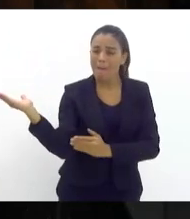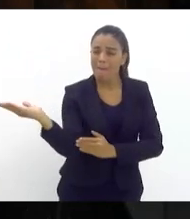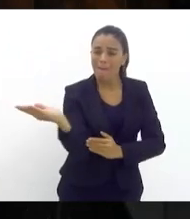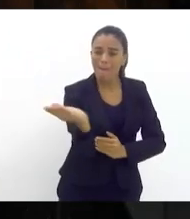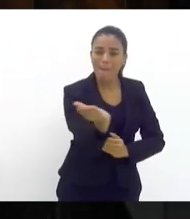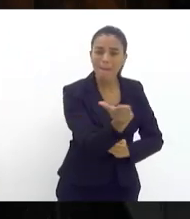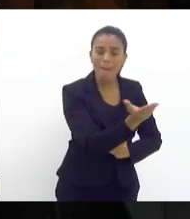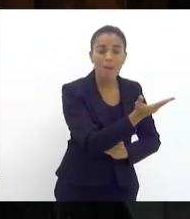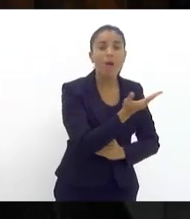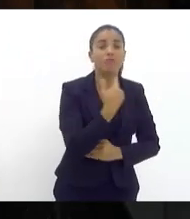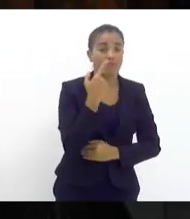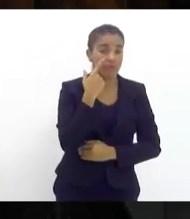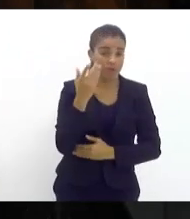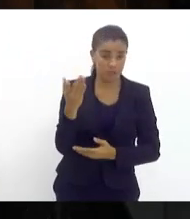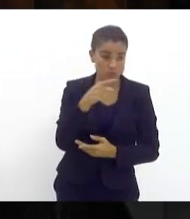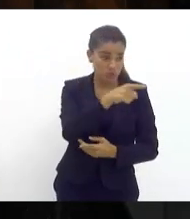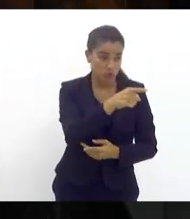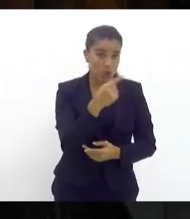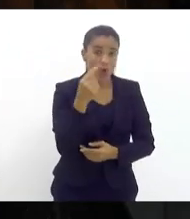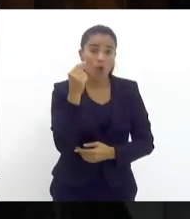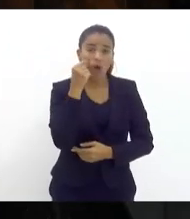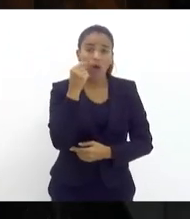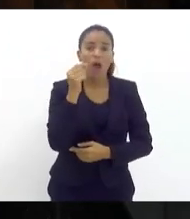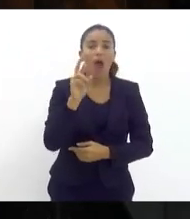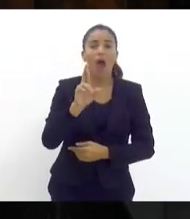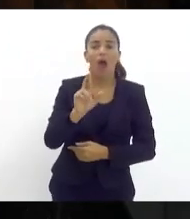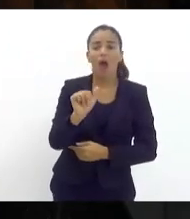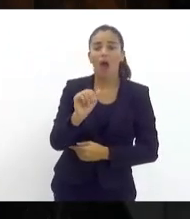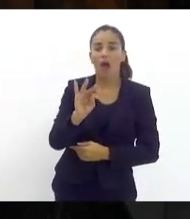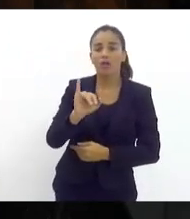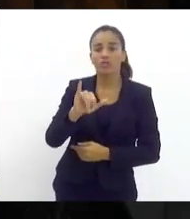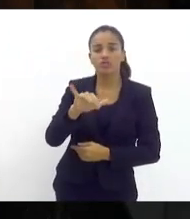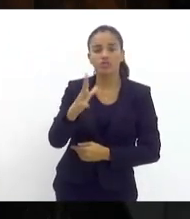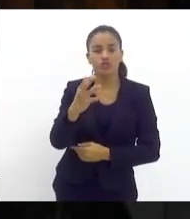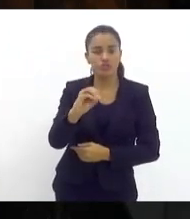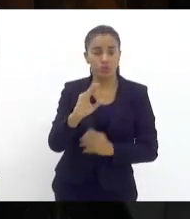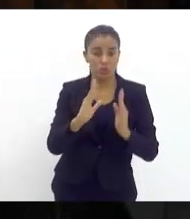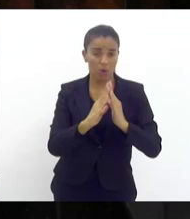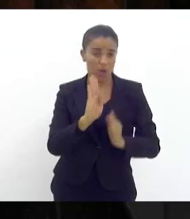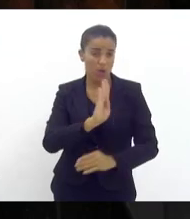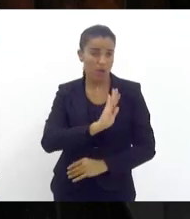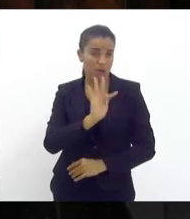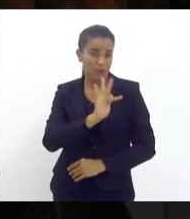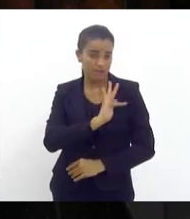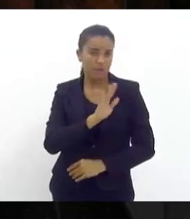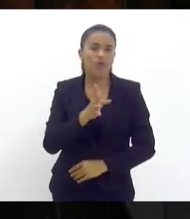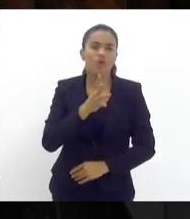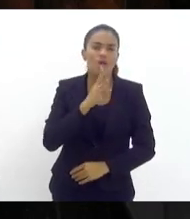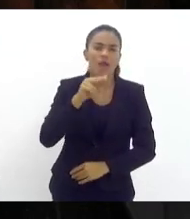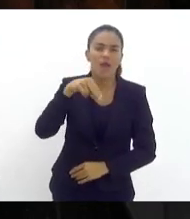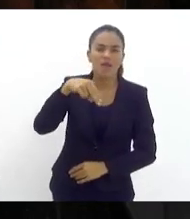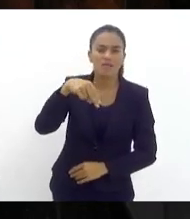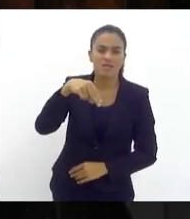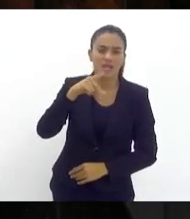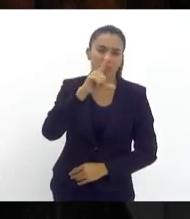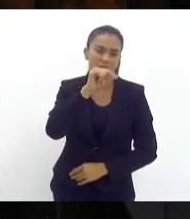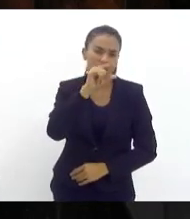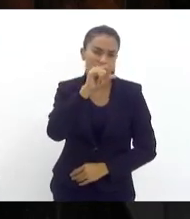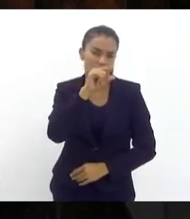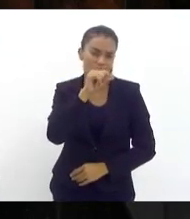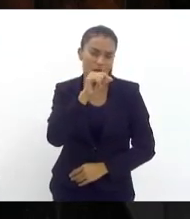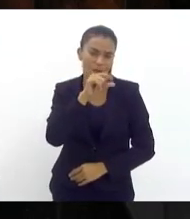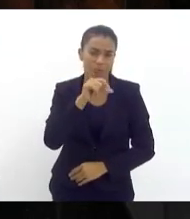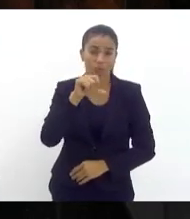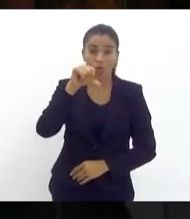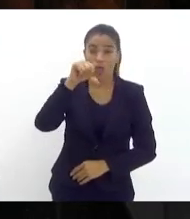Deputado Ratinho e conhece a dimensão do município de Nilópolis com